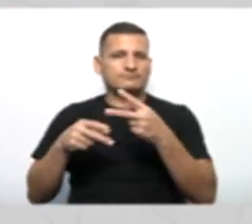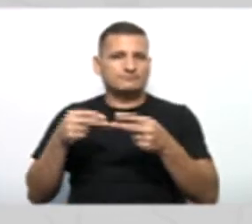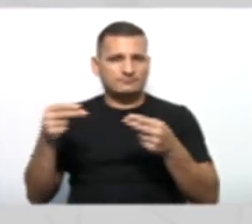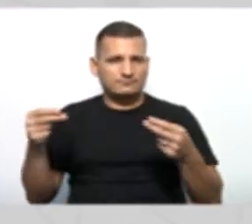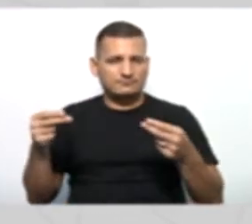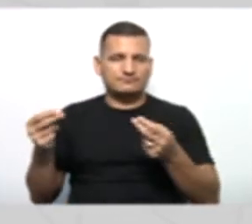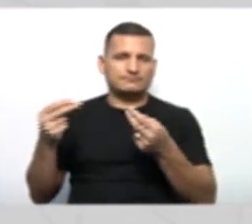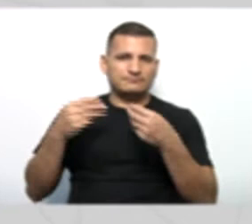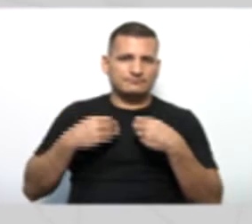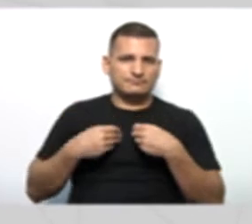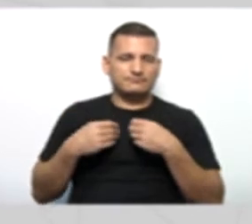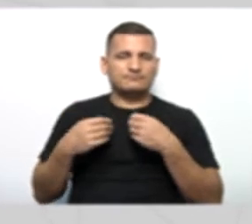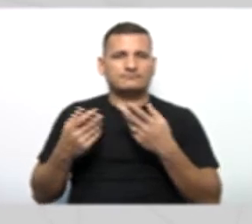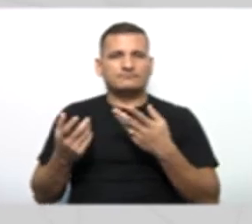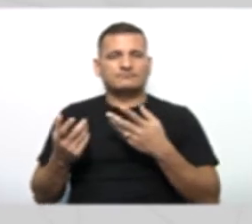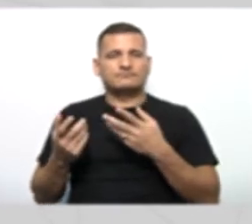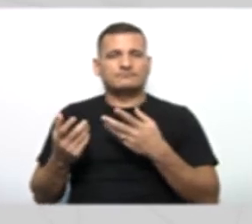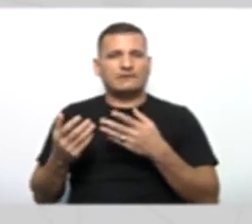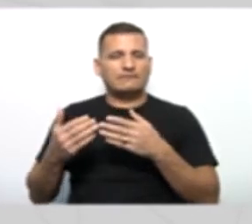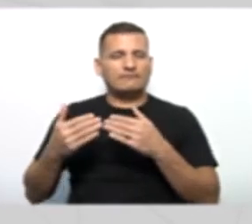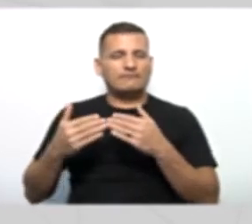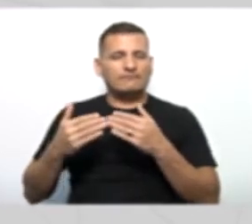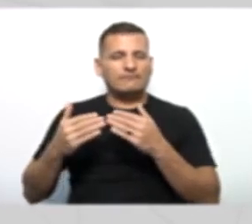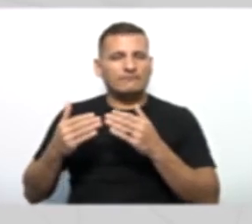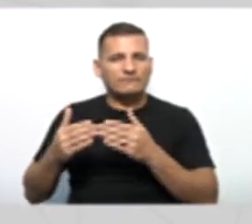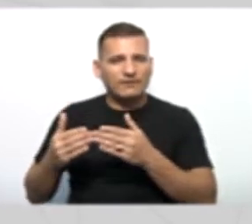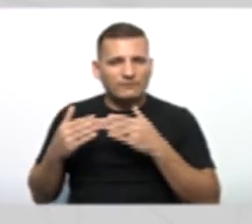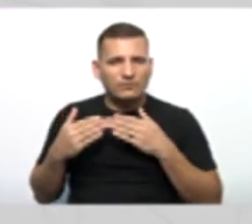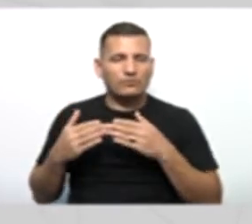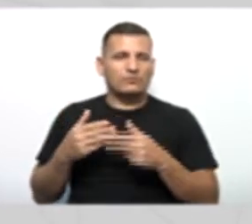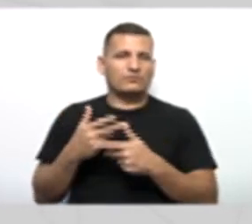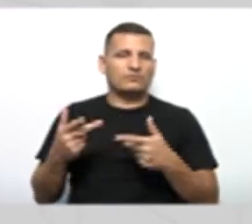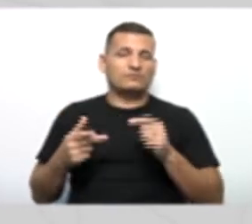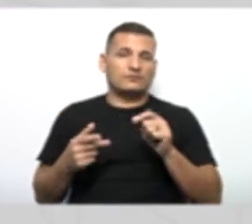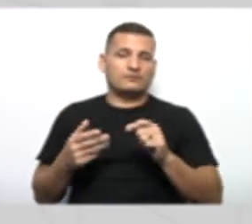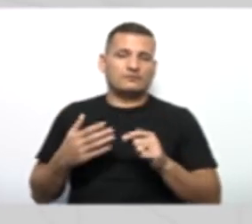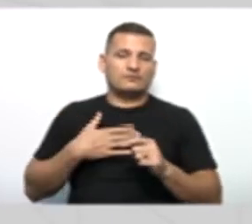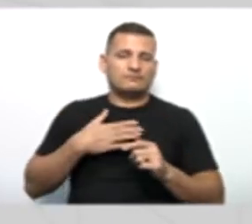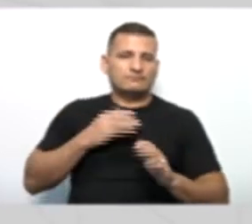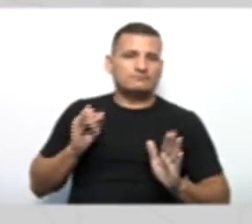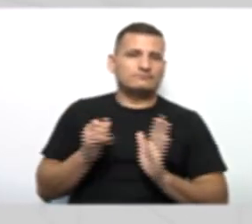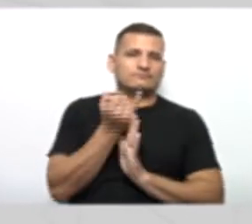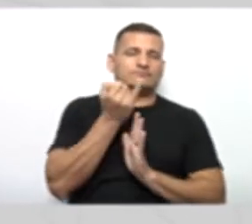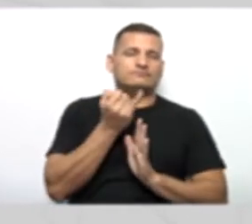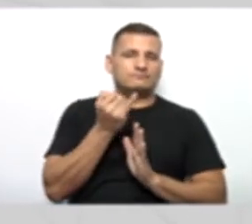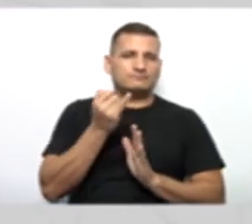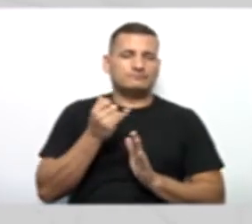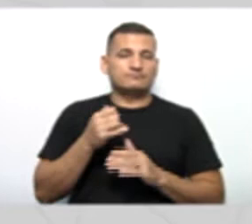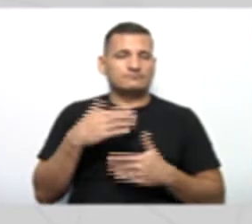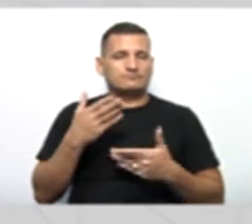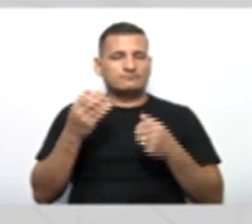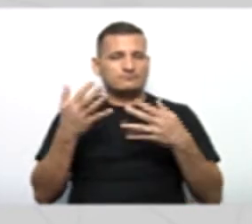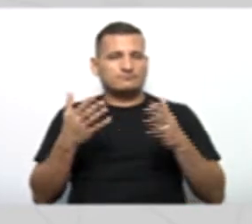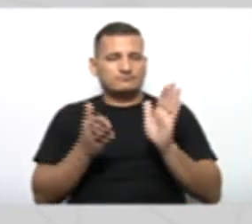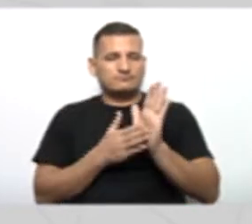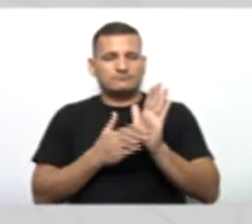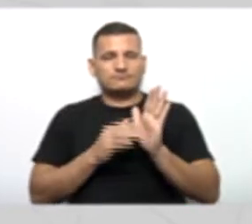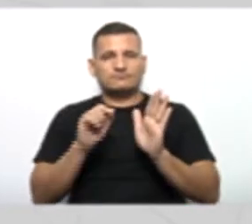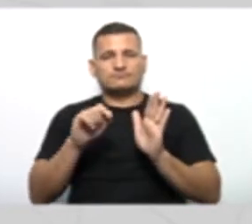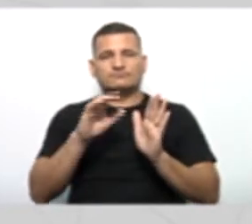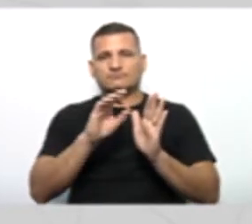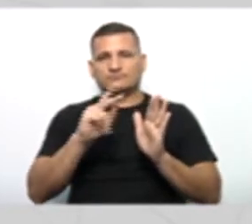favores né é para que você possa se beneficiar como nós já falamos a proposta da